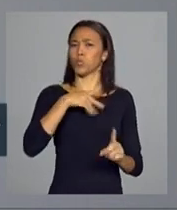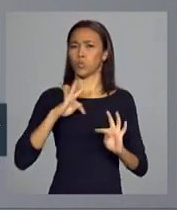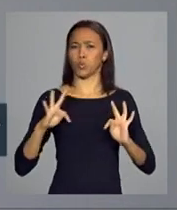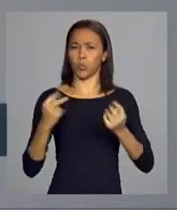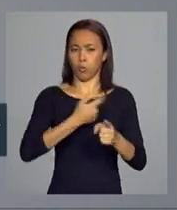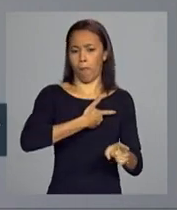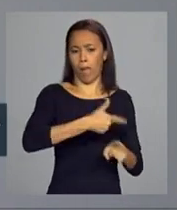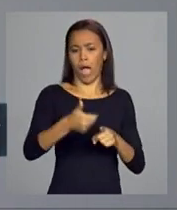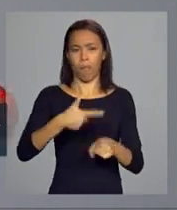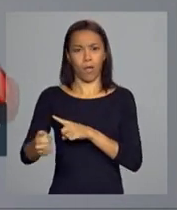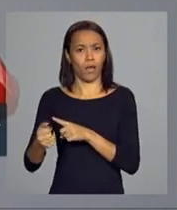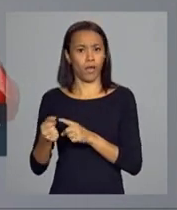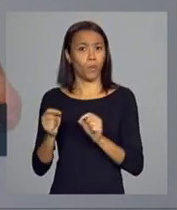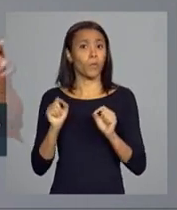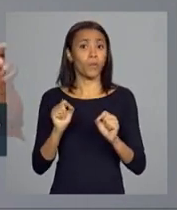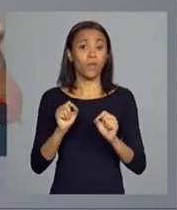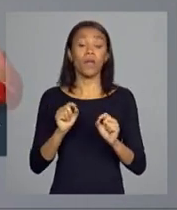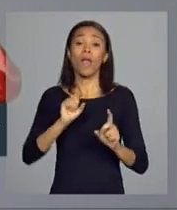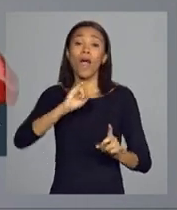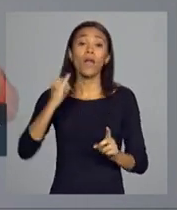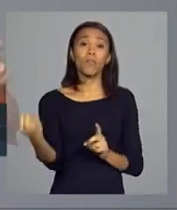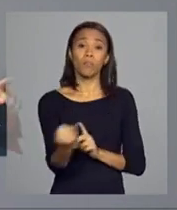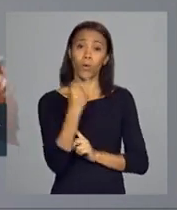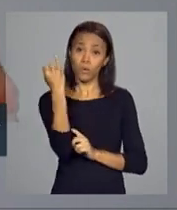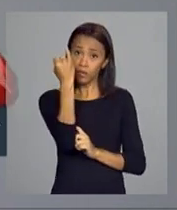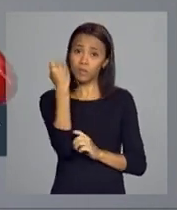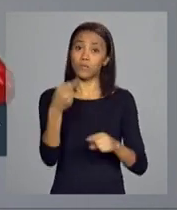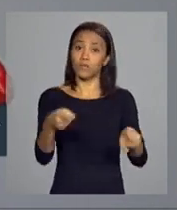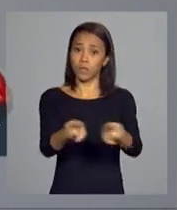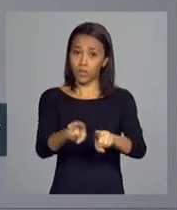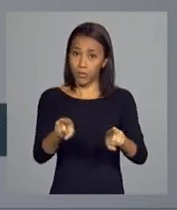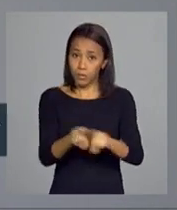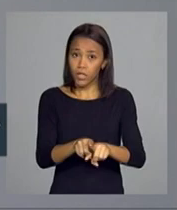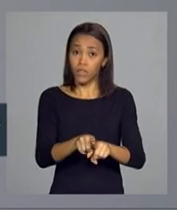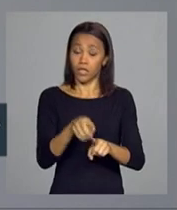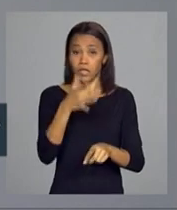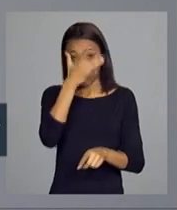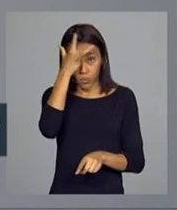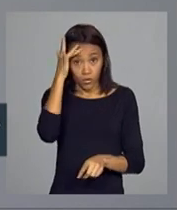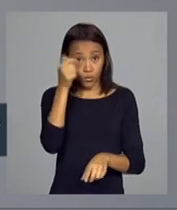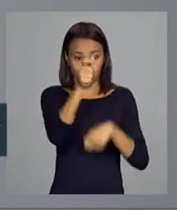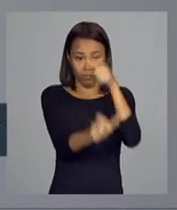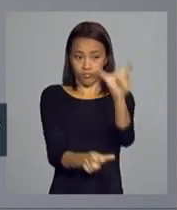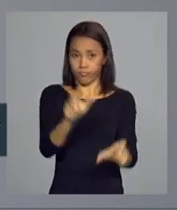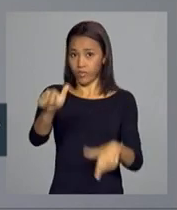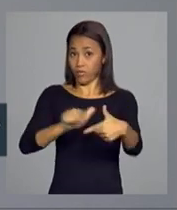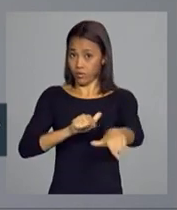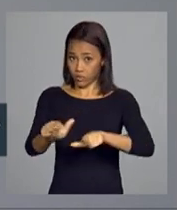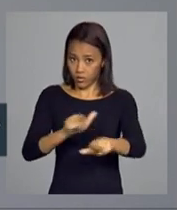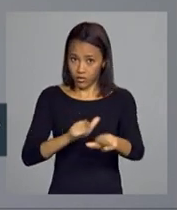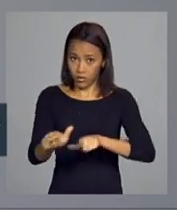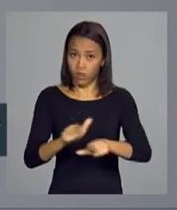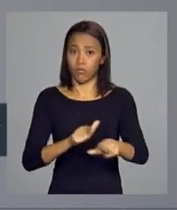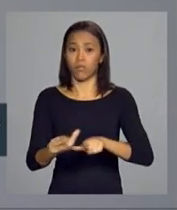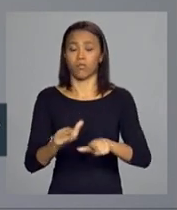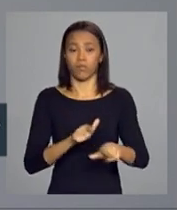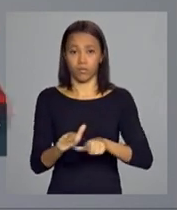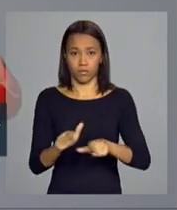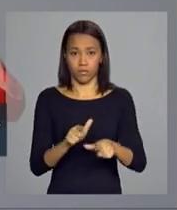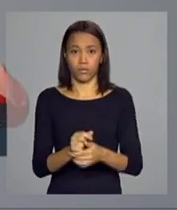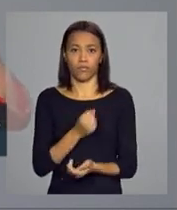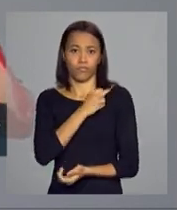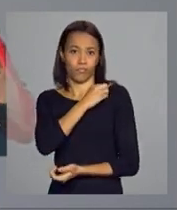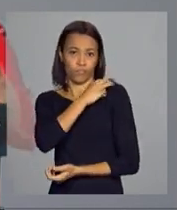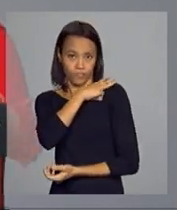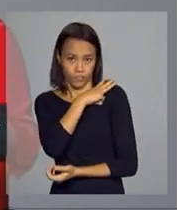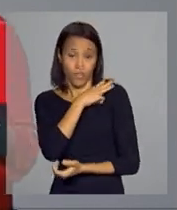conseguir superar a importância também dos trabalhadores e das trabalhadoras, porque é